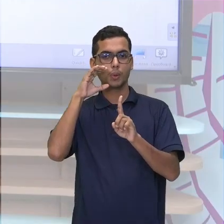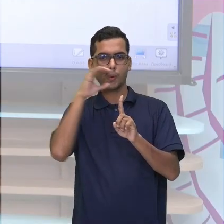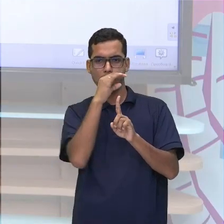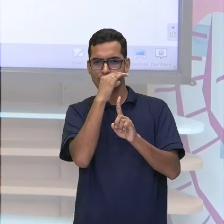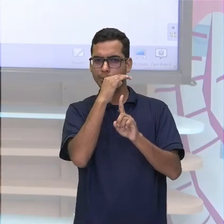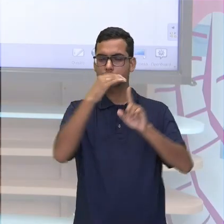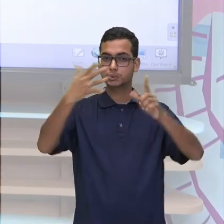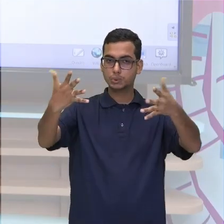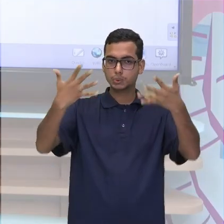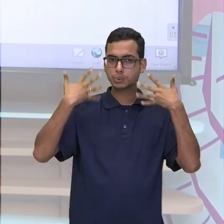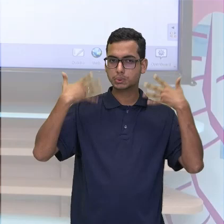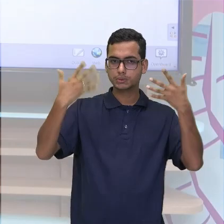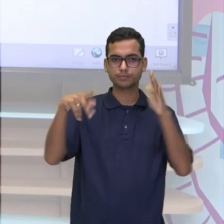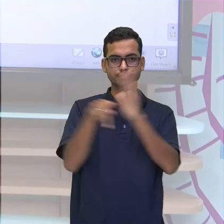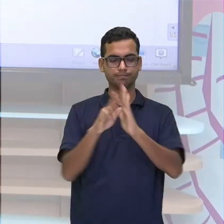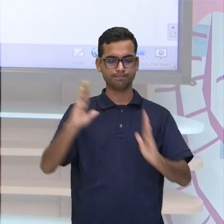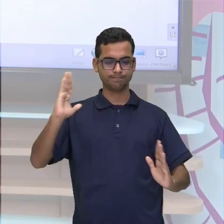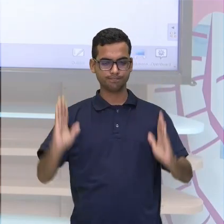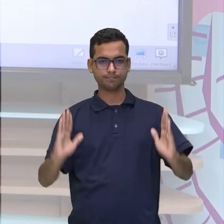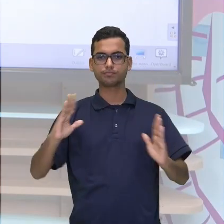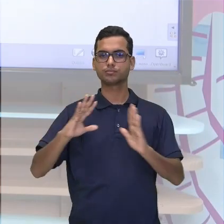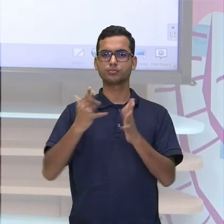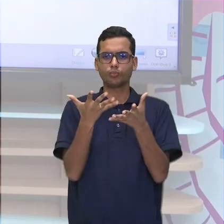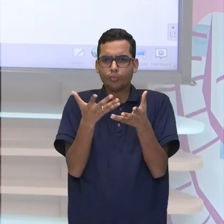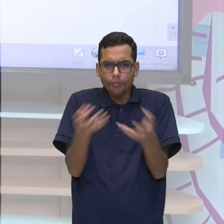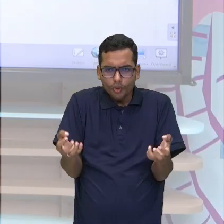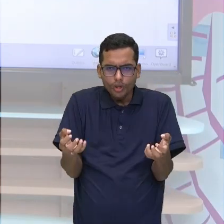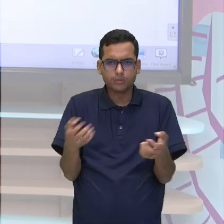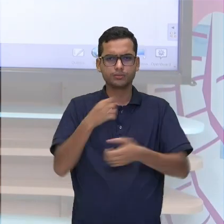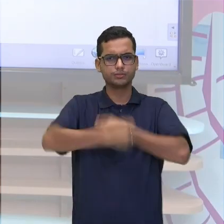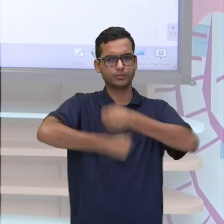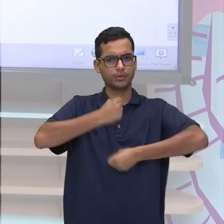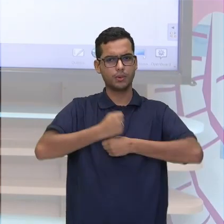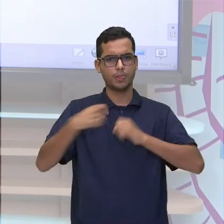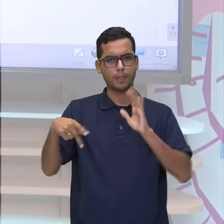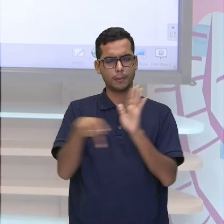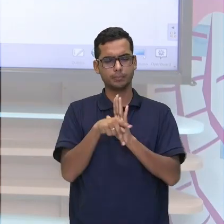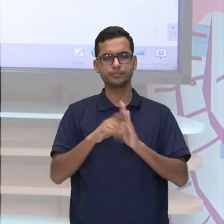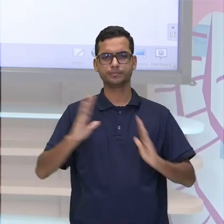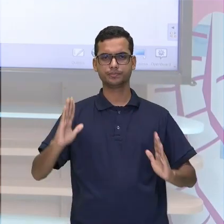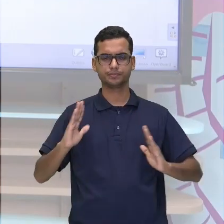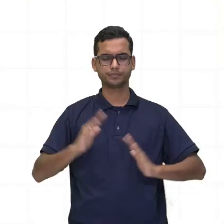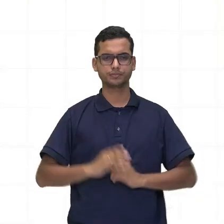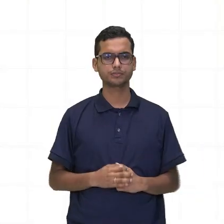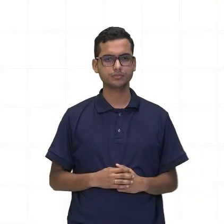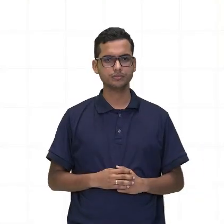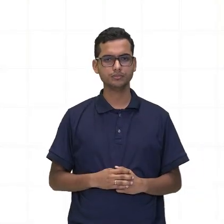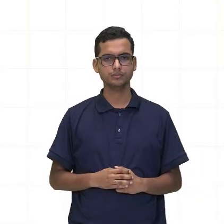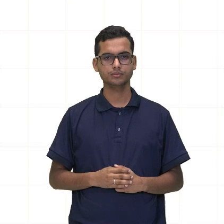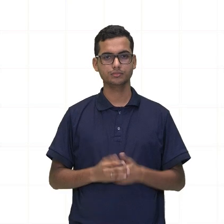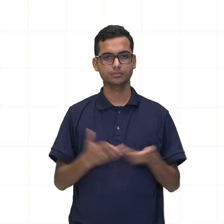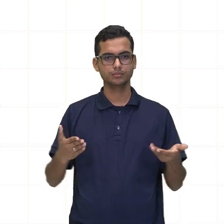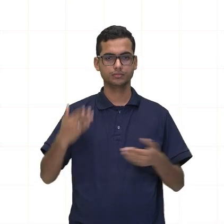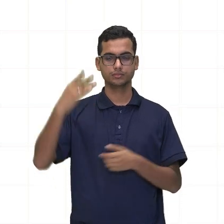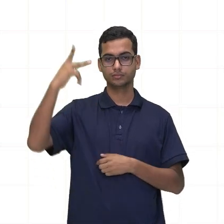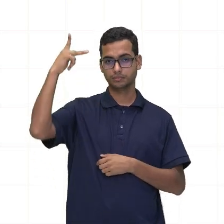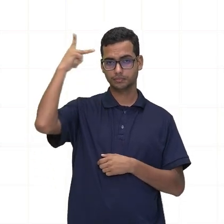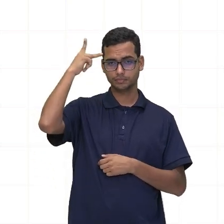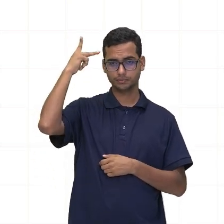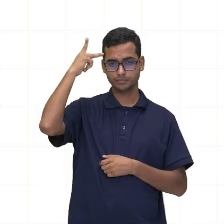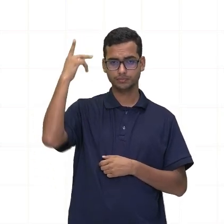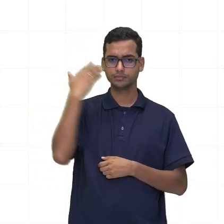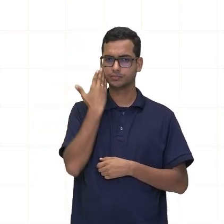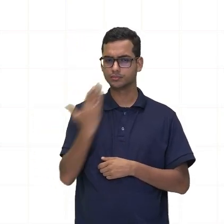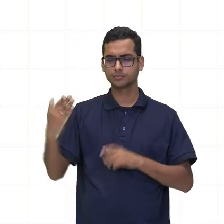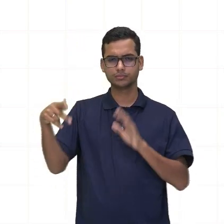da temperatura nesse período que é mais seco. Vamos observar agora o climograma de São Paulo. A gente já percebe aí a